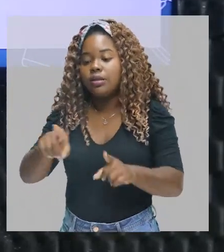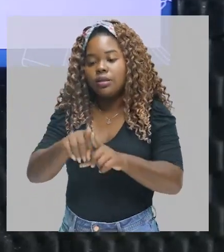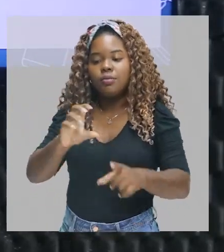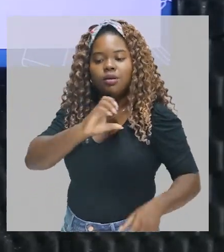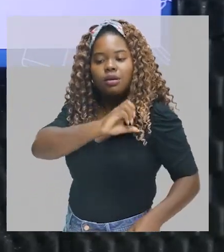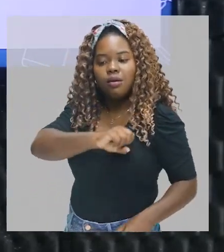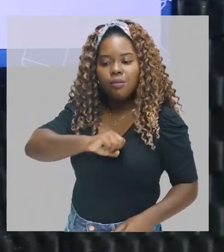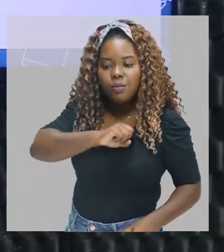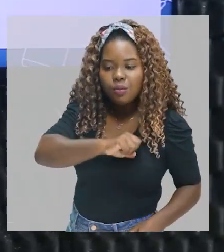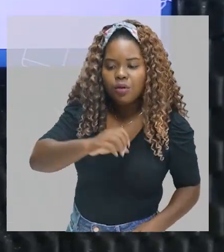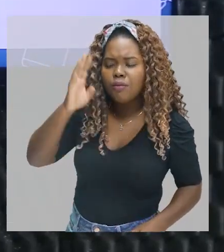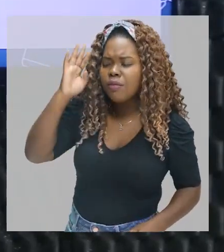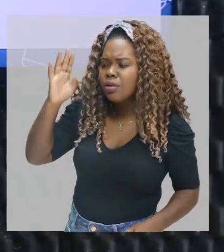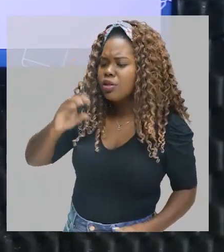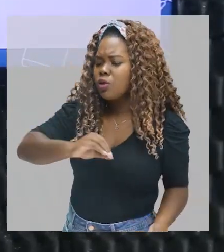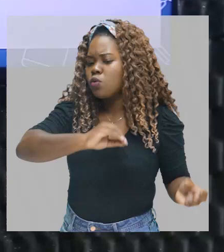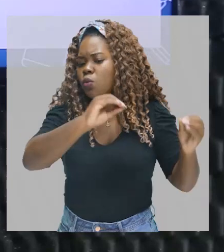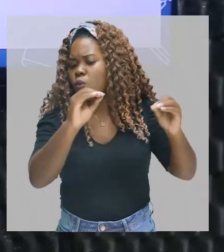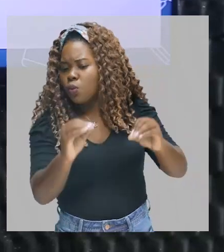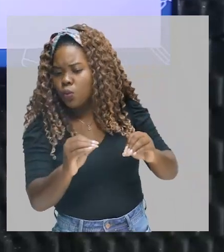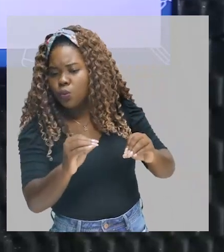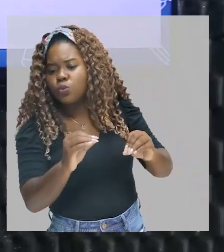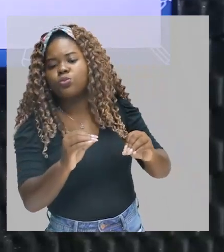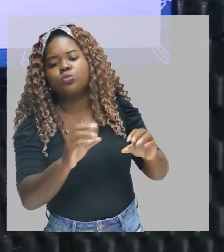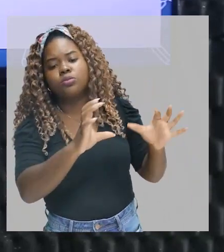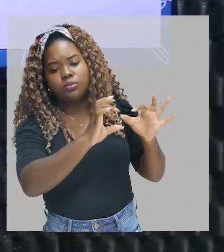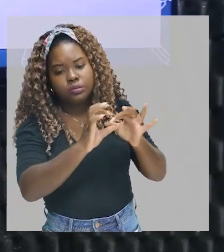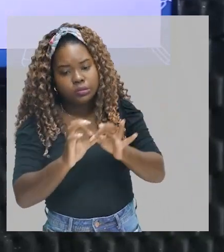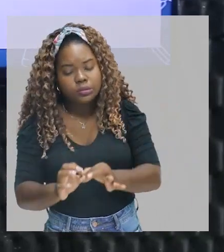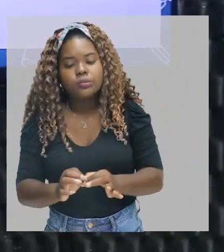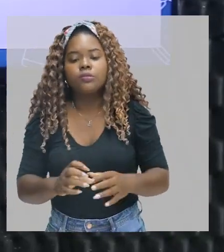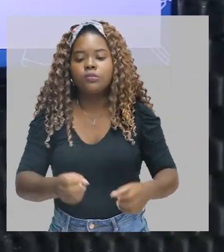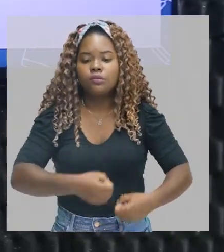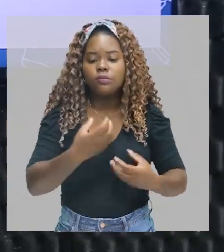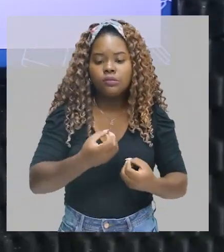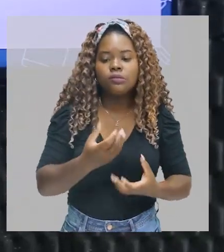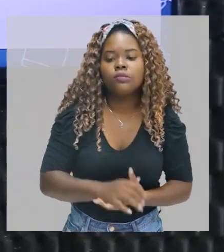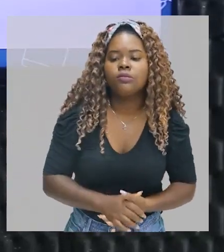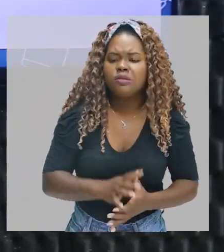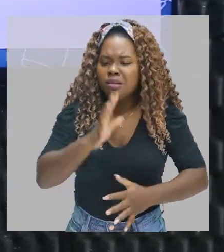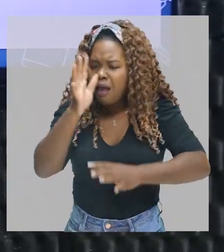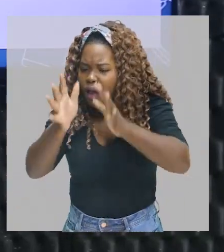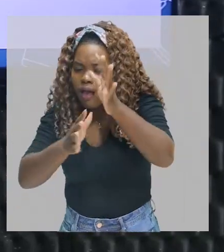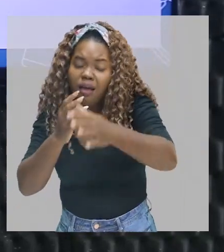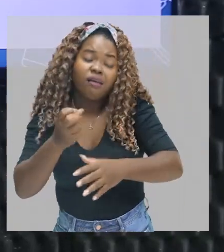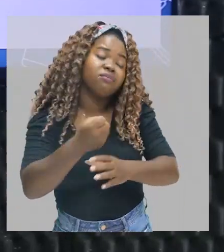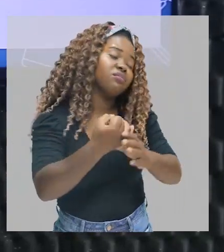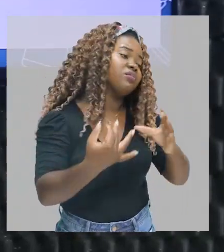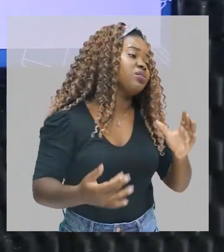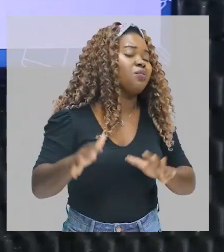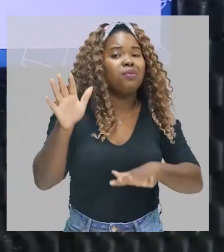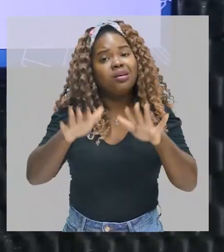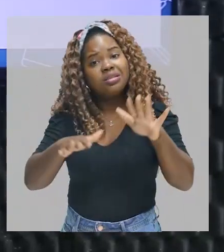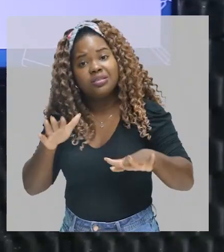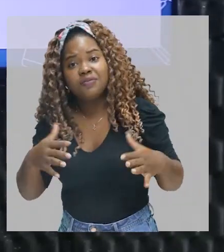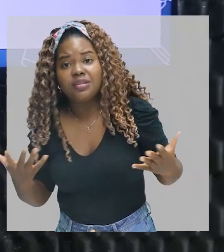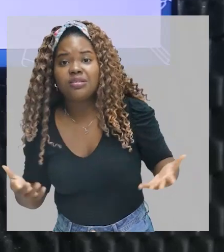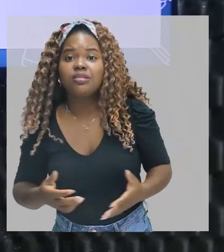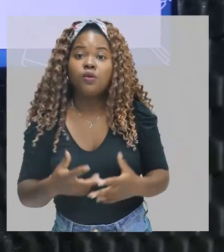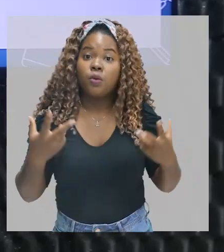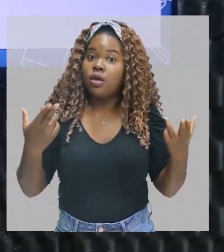Idealizar, imaginar e trazer isso para as produções, exagerando nas suas características. Então, às vezes, não é bem assim,